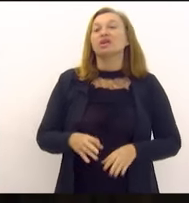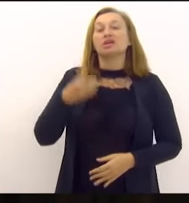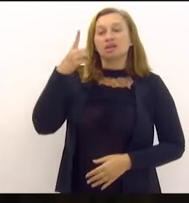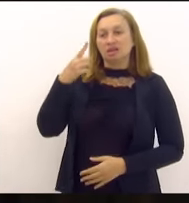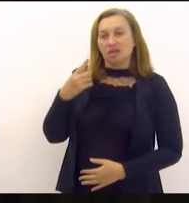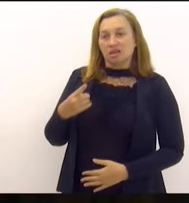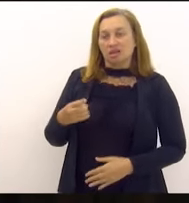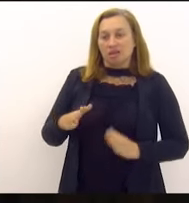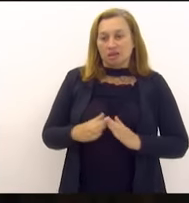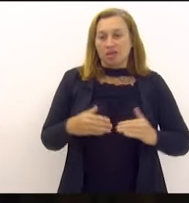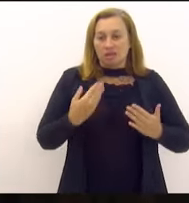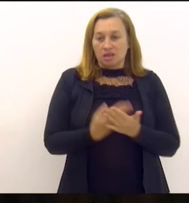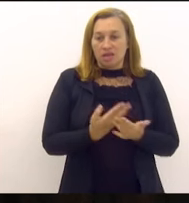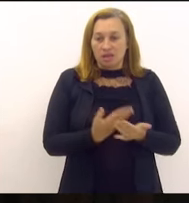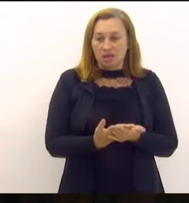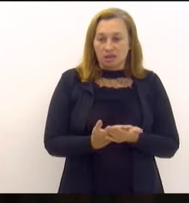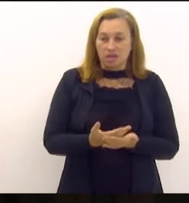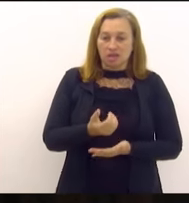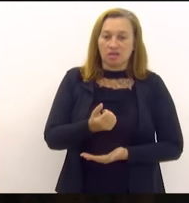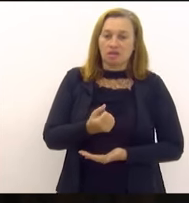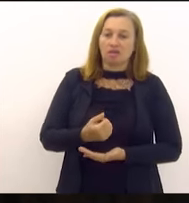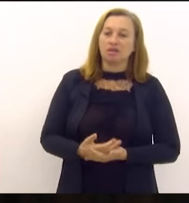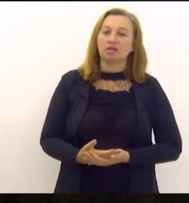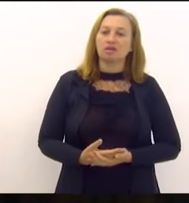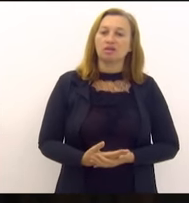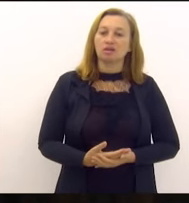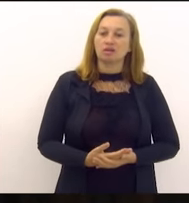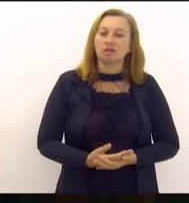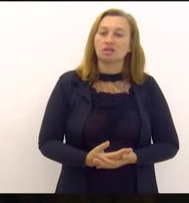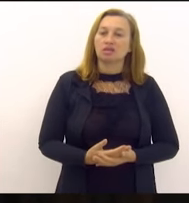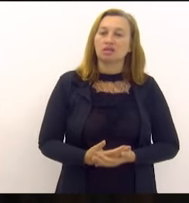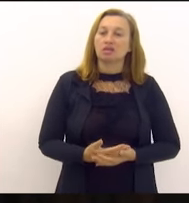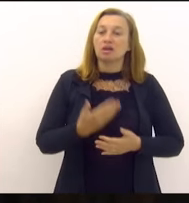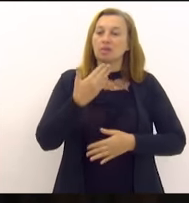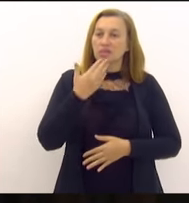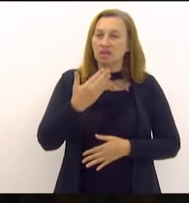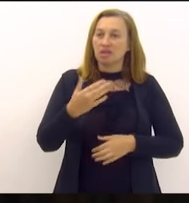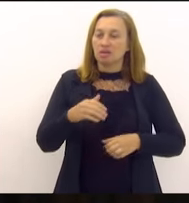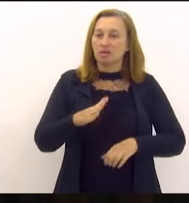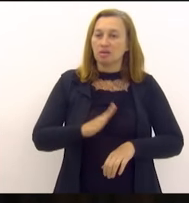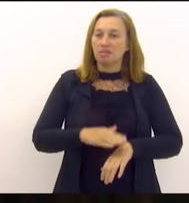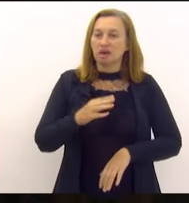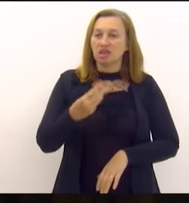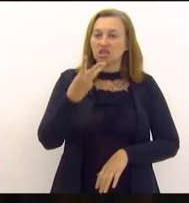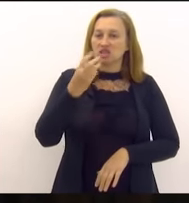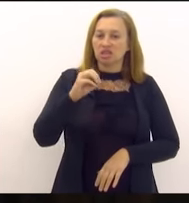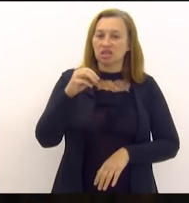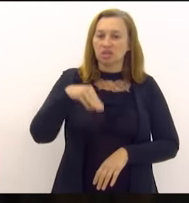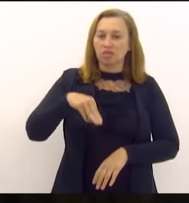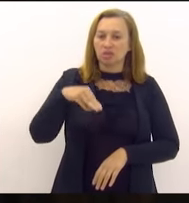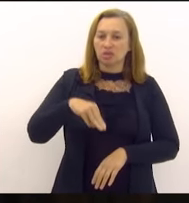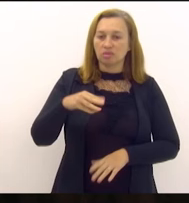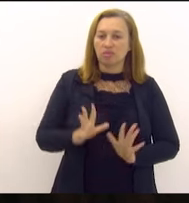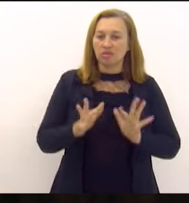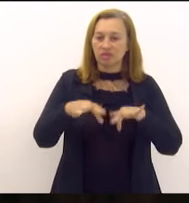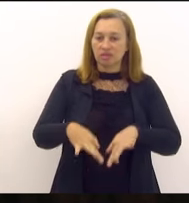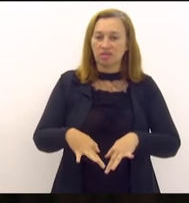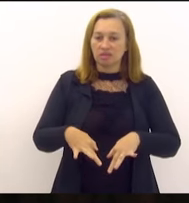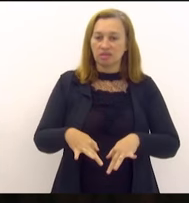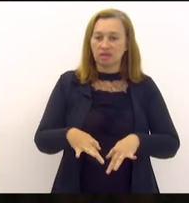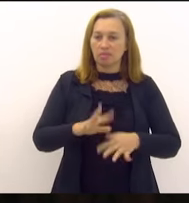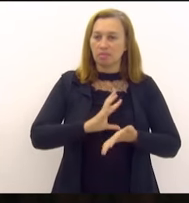seguinte requerimento. Requeiro de forma regimental a prorrogação da presente sessão por 30 minutos para a conclusão da